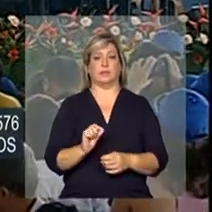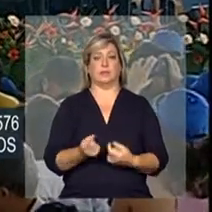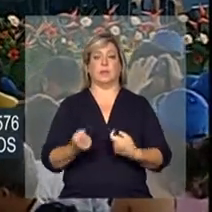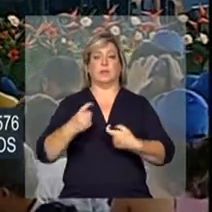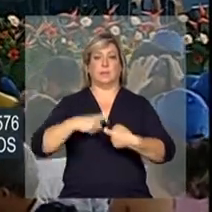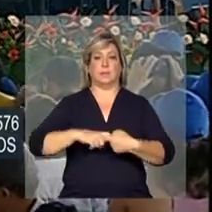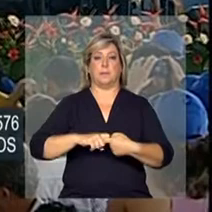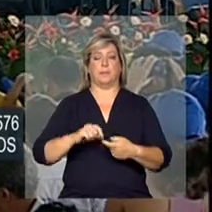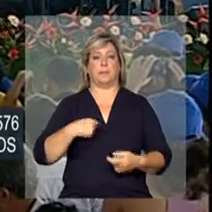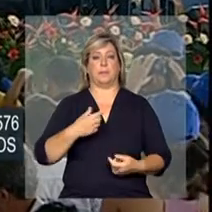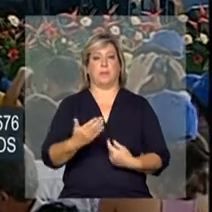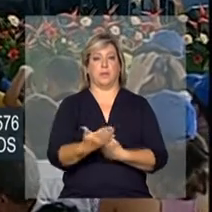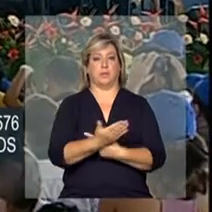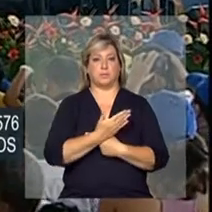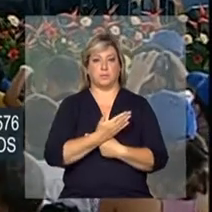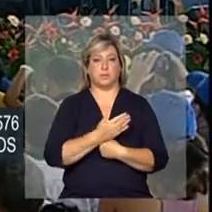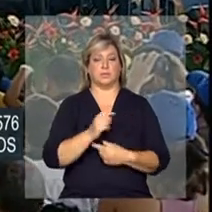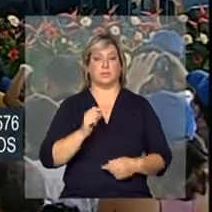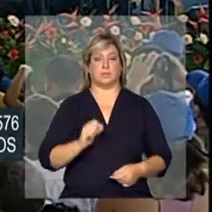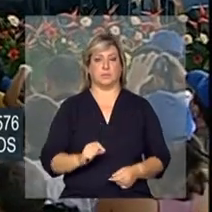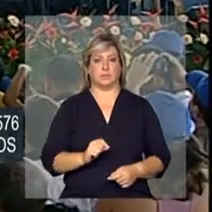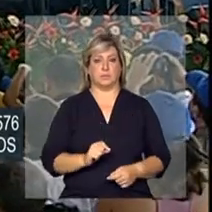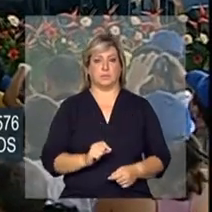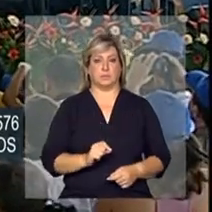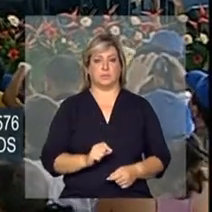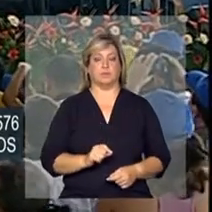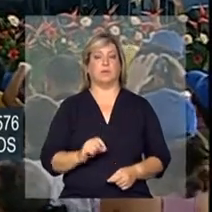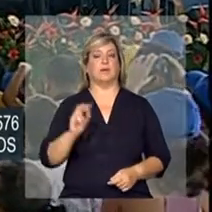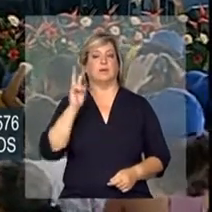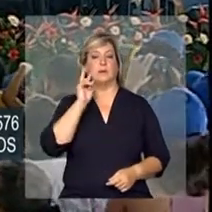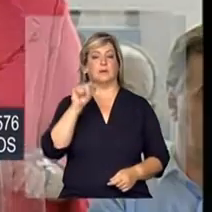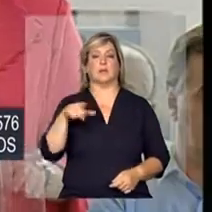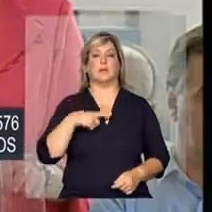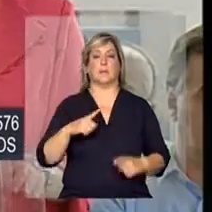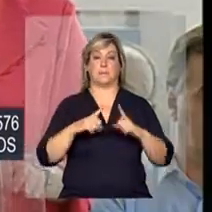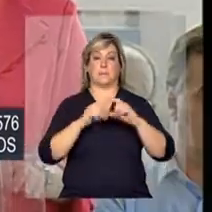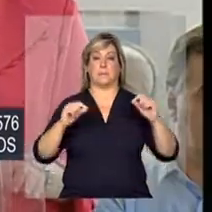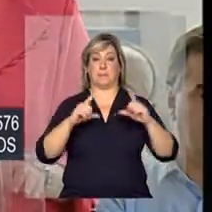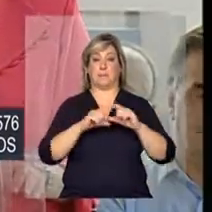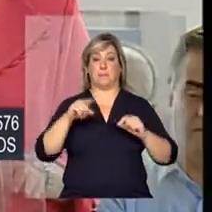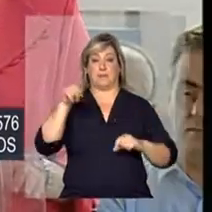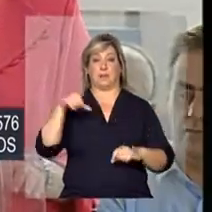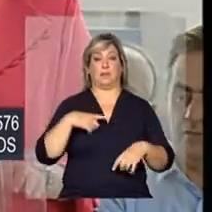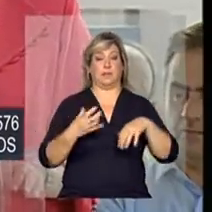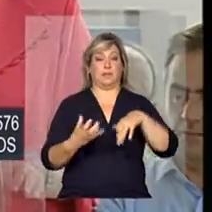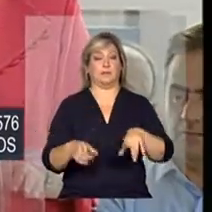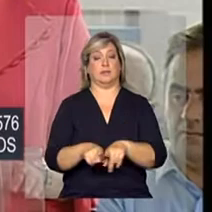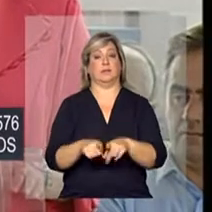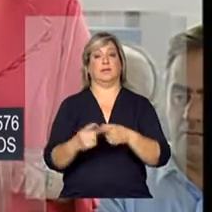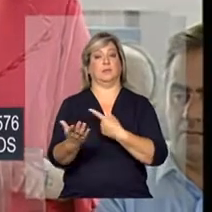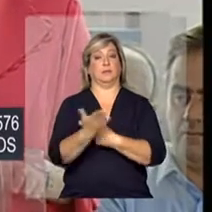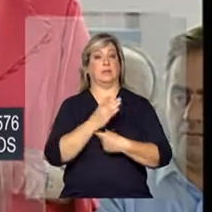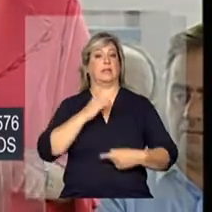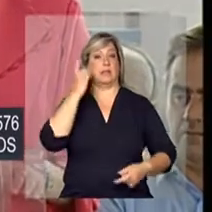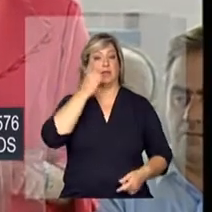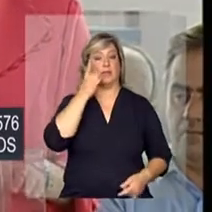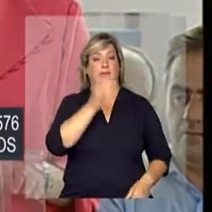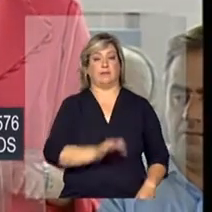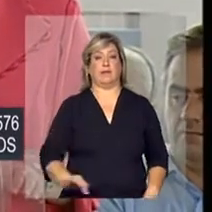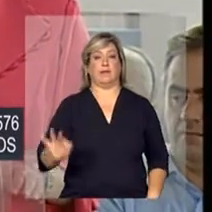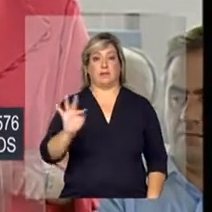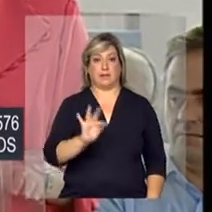que me ajudam lá no Parlamento em Brasília. Cumprimentar os deputados